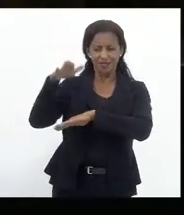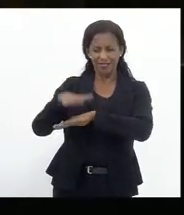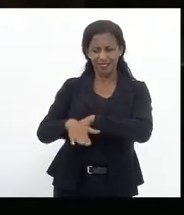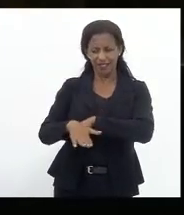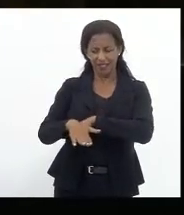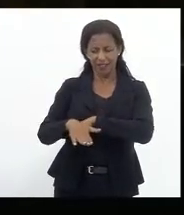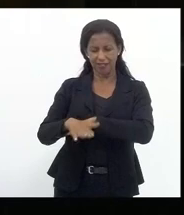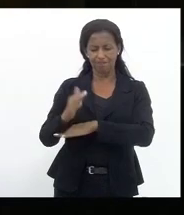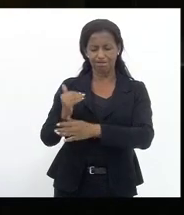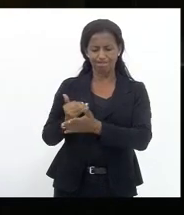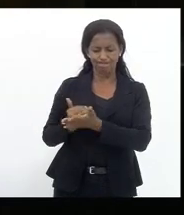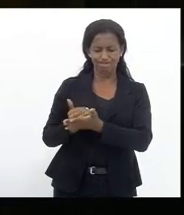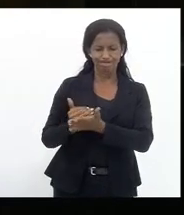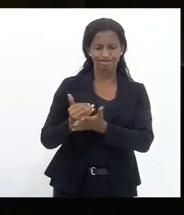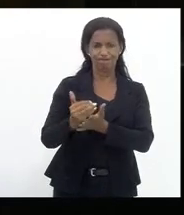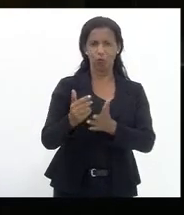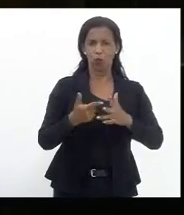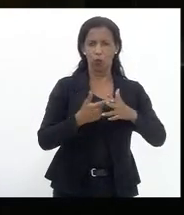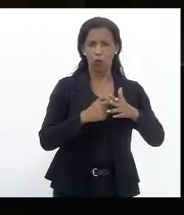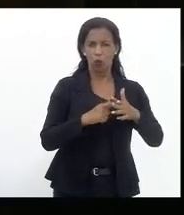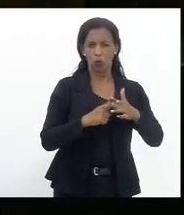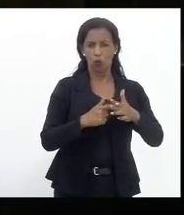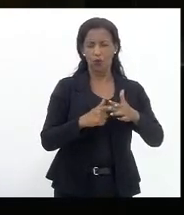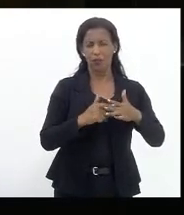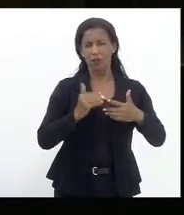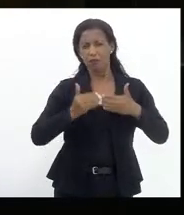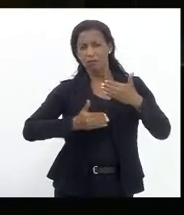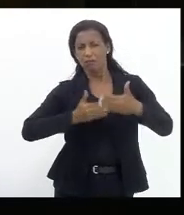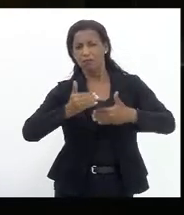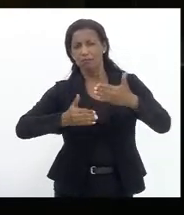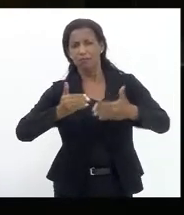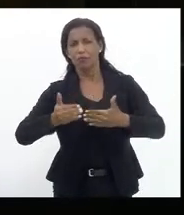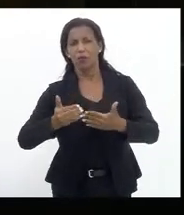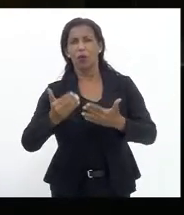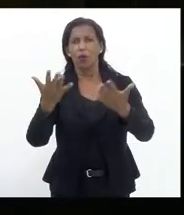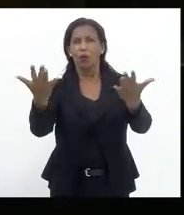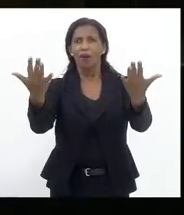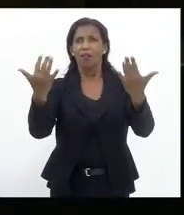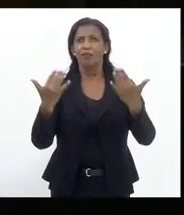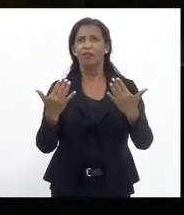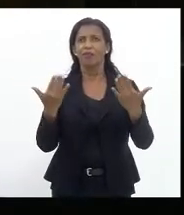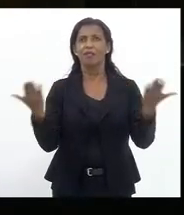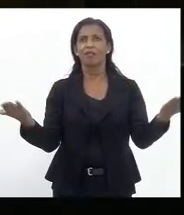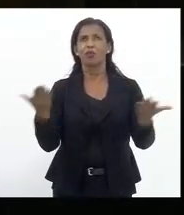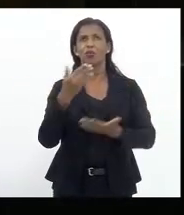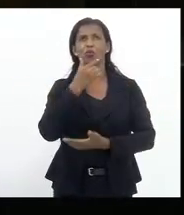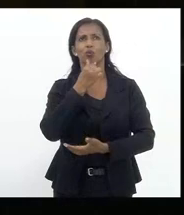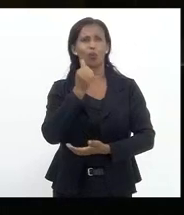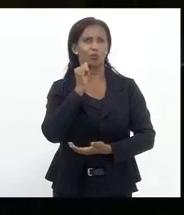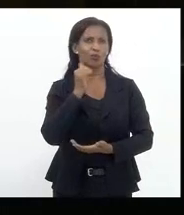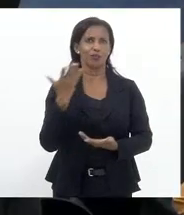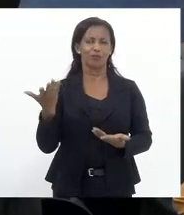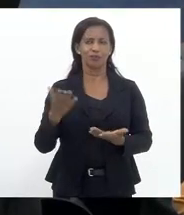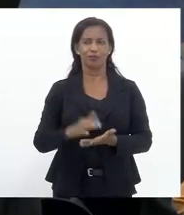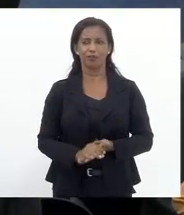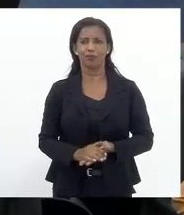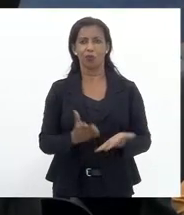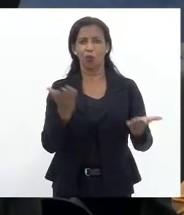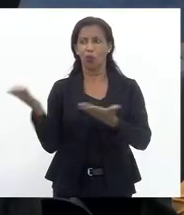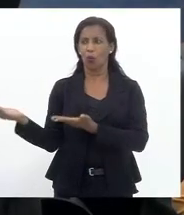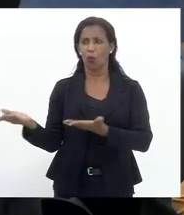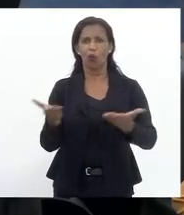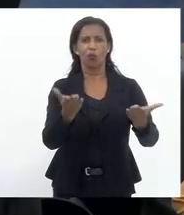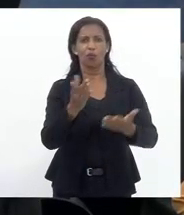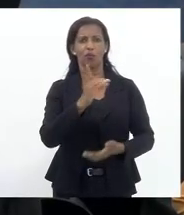o início de uma correção histórica com a vida dos senhores e das senhoras. Dá uma parte, deputado. Dá uma partezinha. Uma parte ao